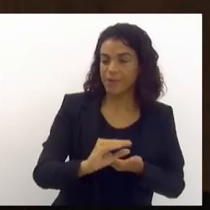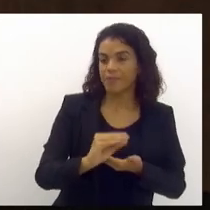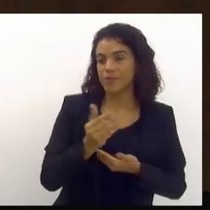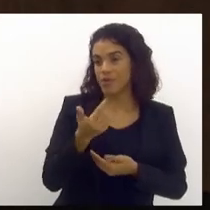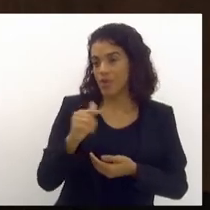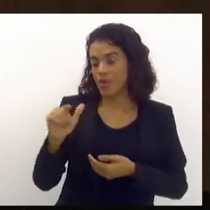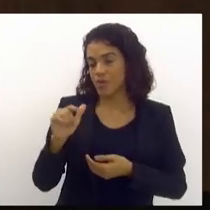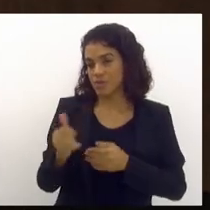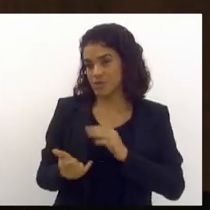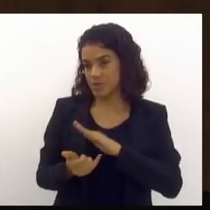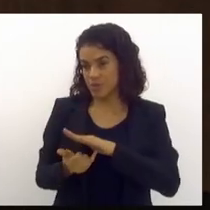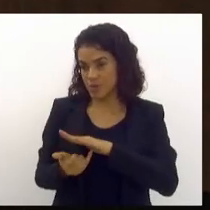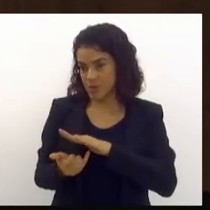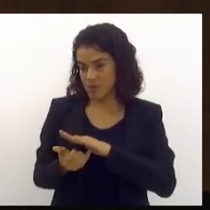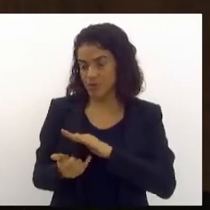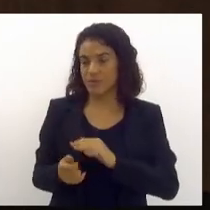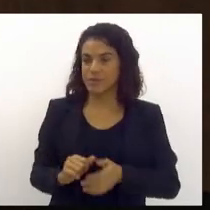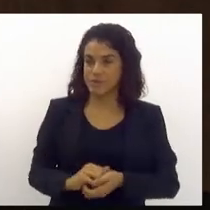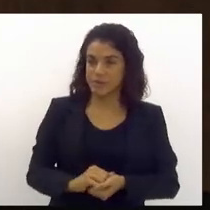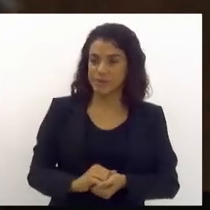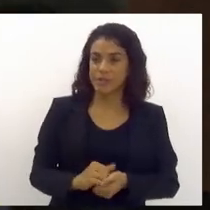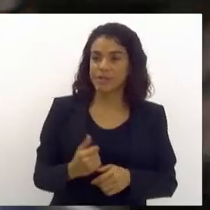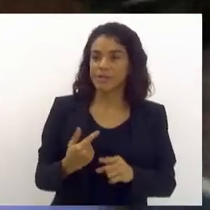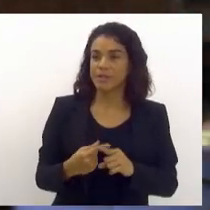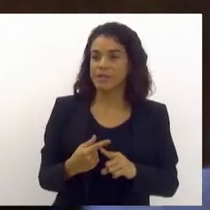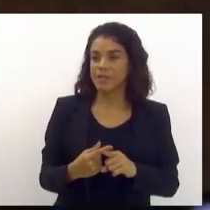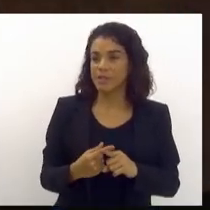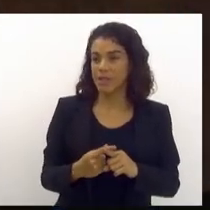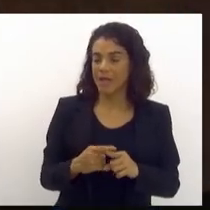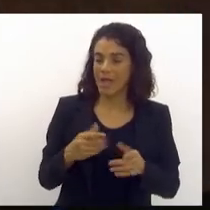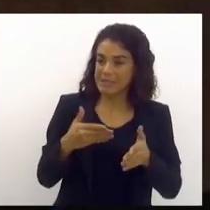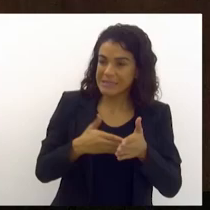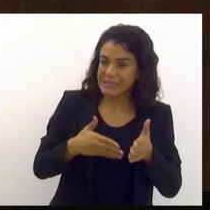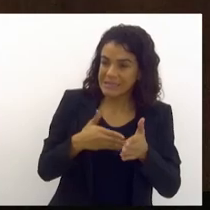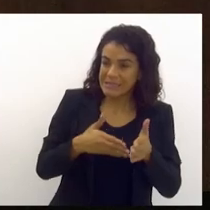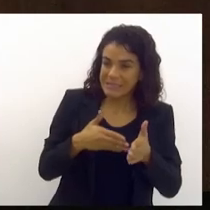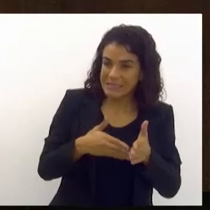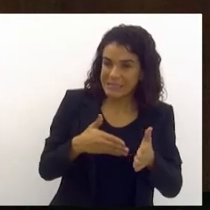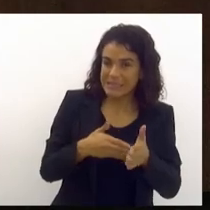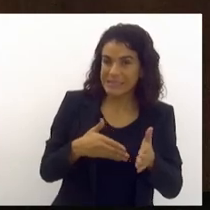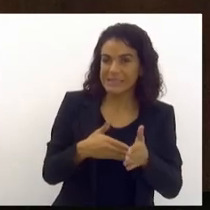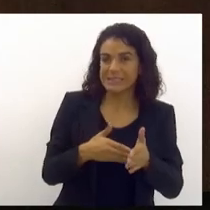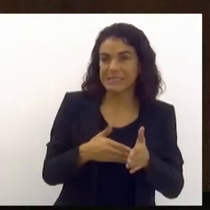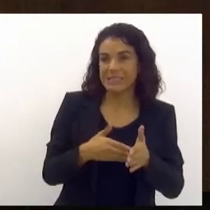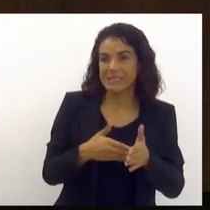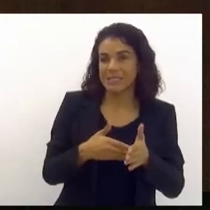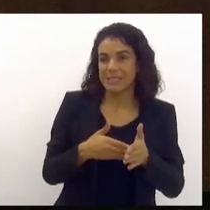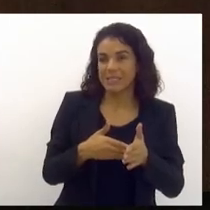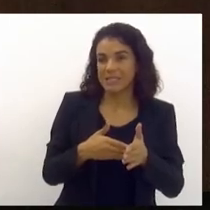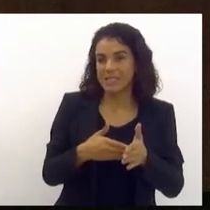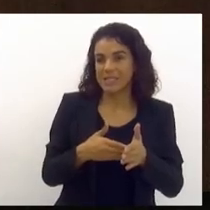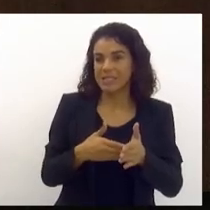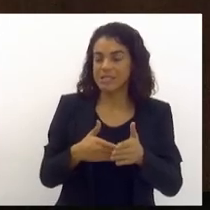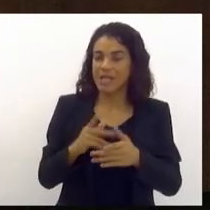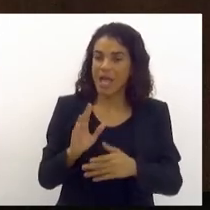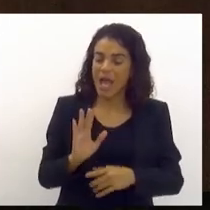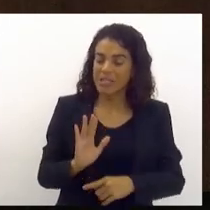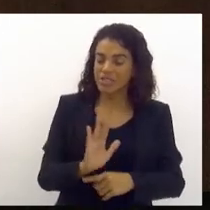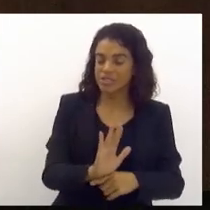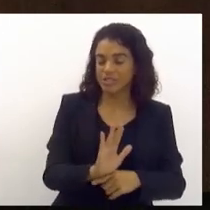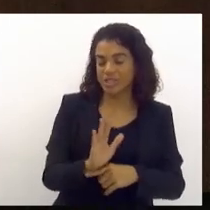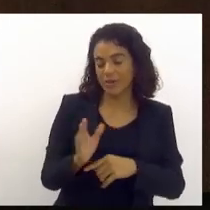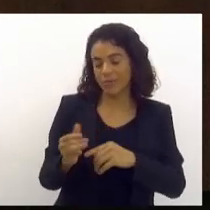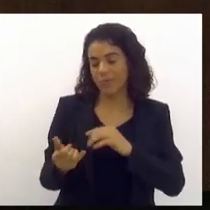outras instituições filantrópicas, porque a dificuldade de institucionalizar um idoso que precisa está muito